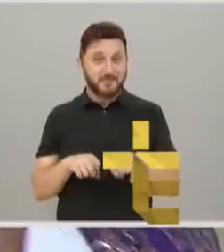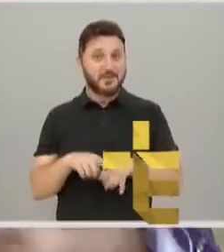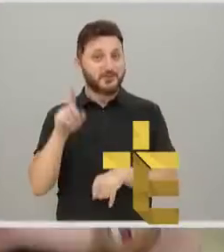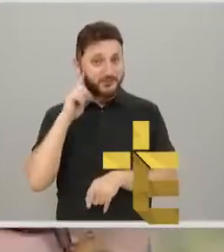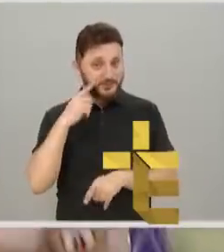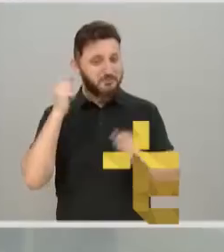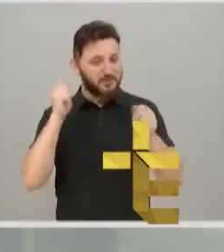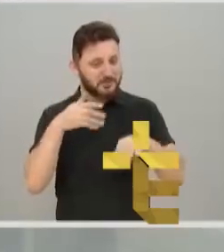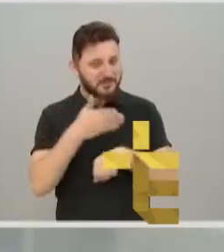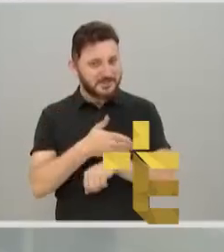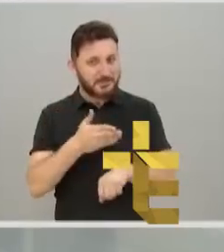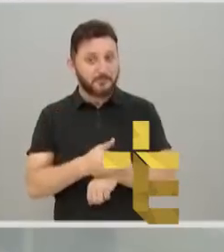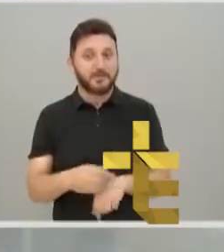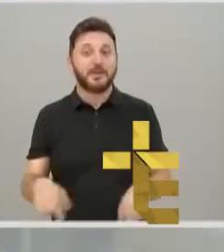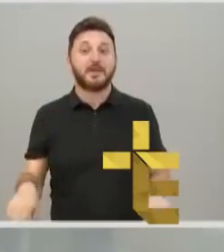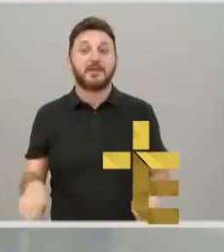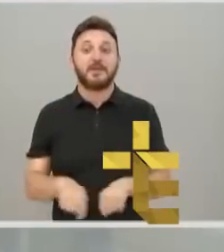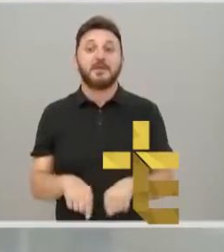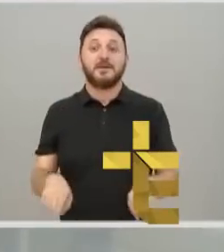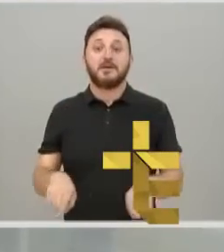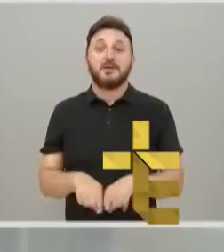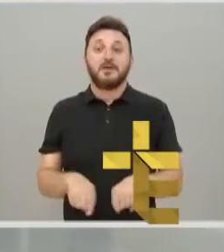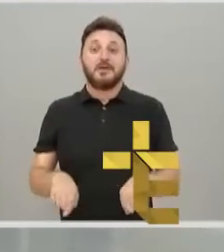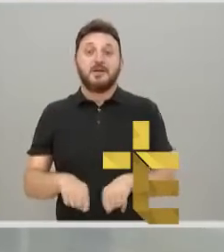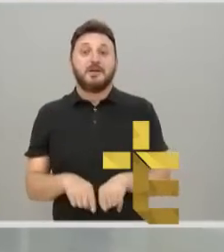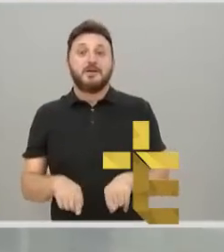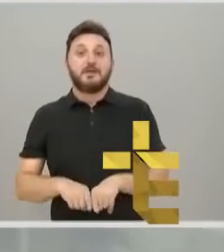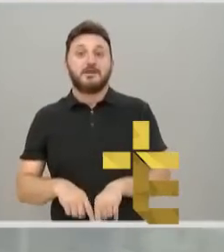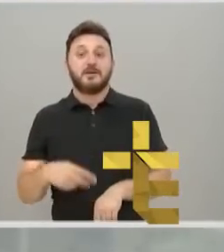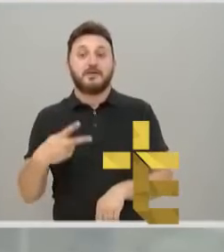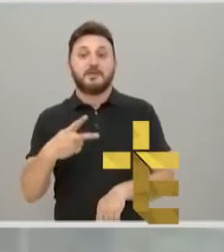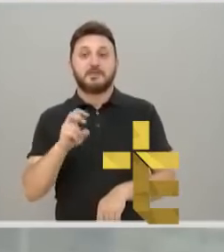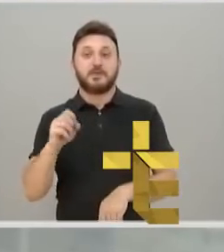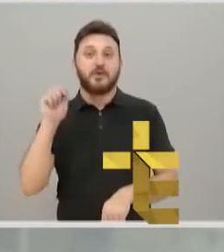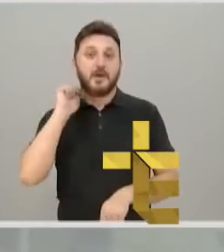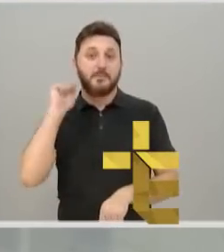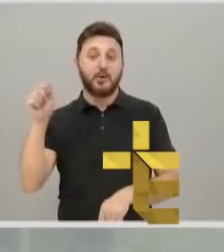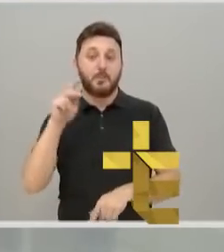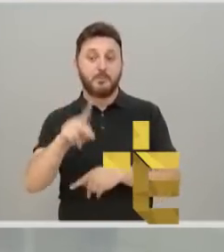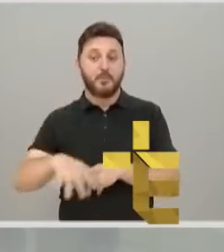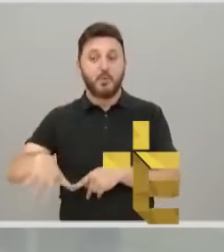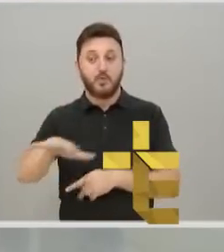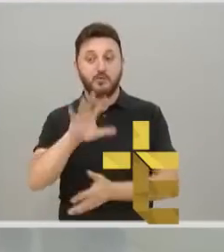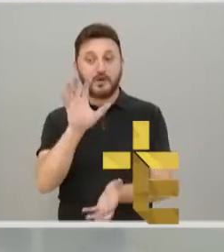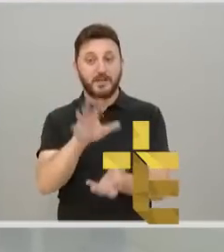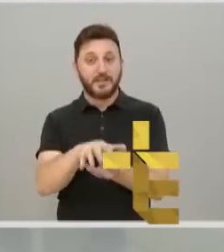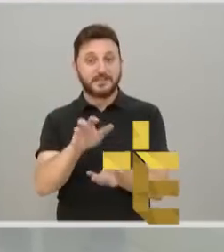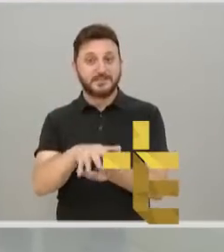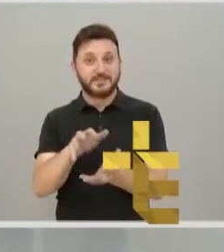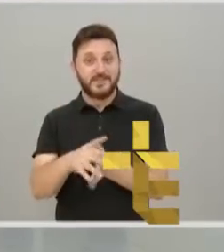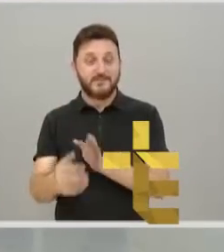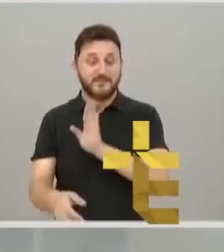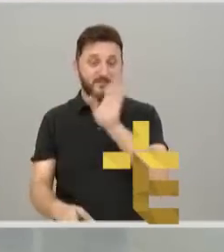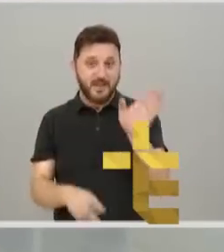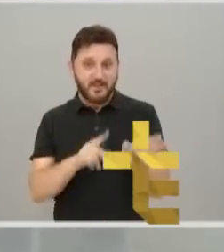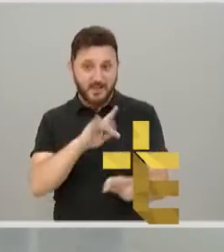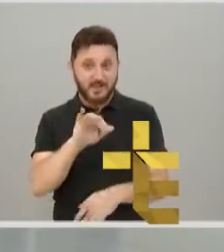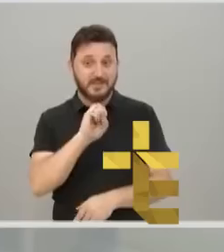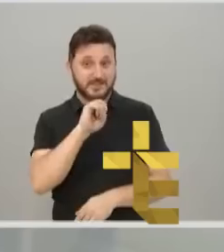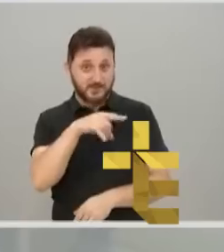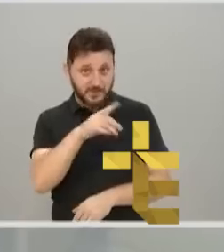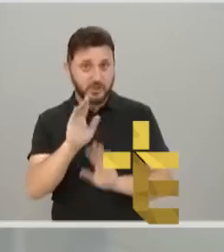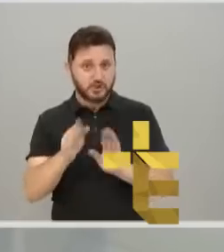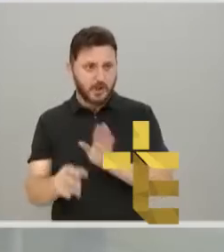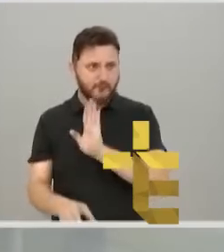21 de abril, Quinto Evangelizar, Recife, povo de Recife, ó, eu estou levando tanta novidade, se você já